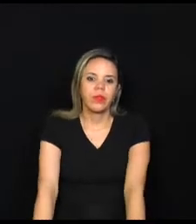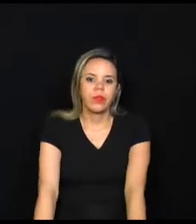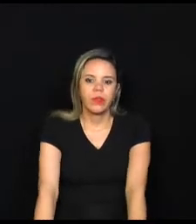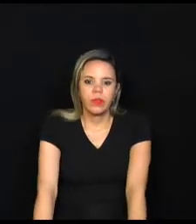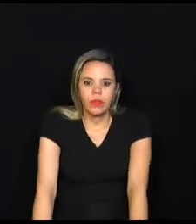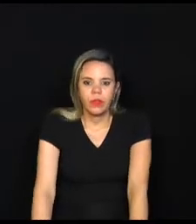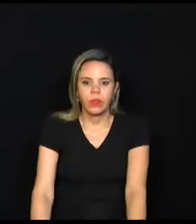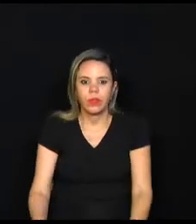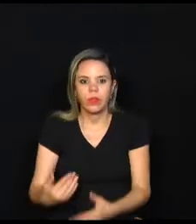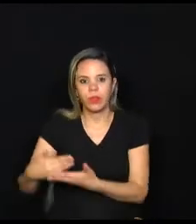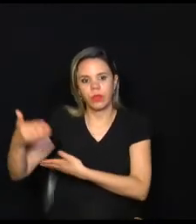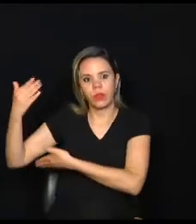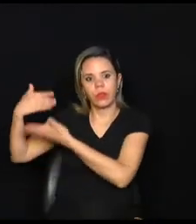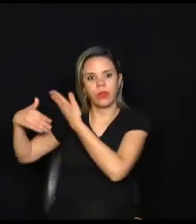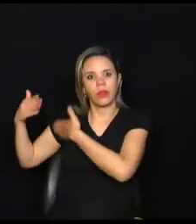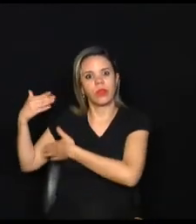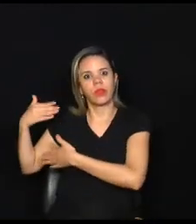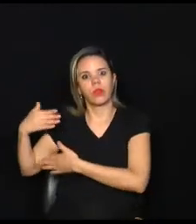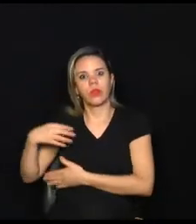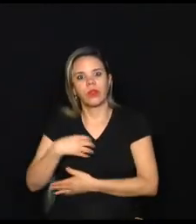Está no passado.